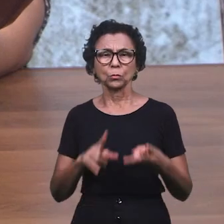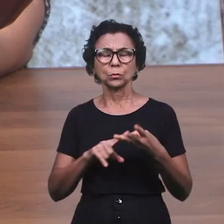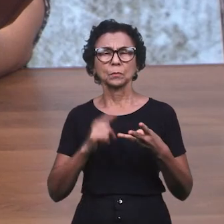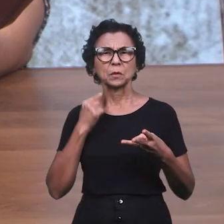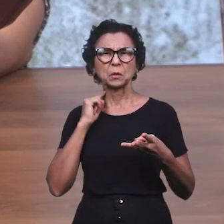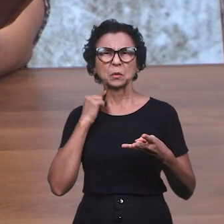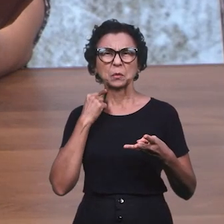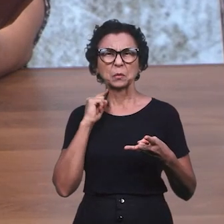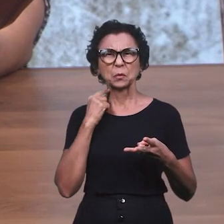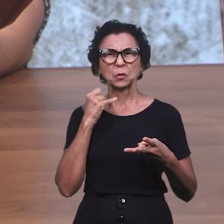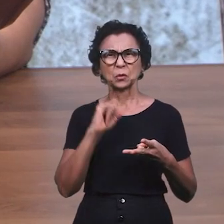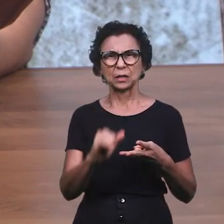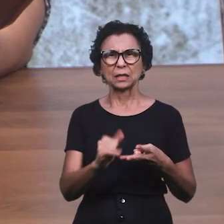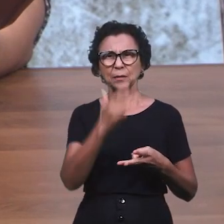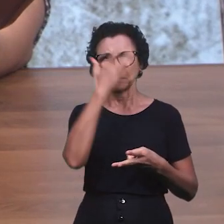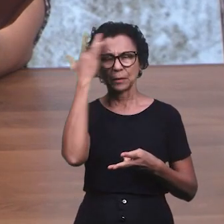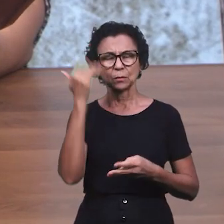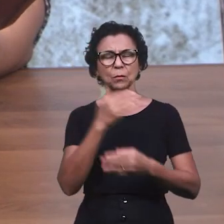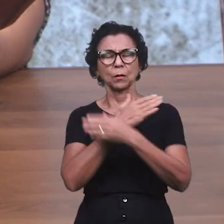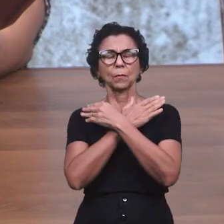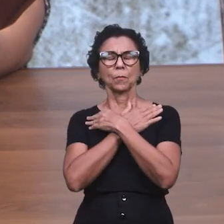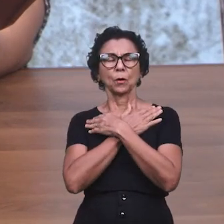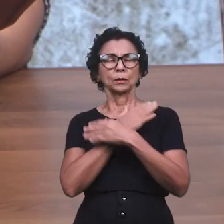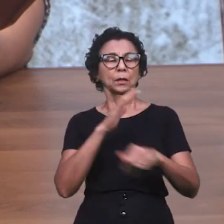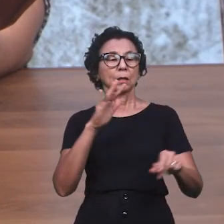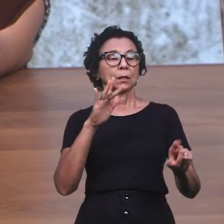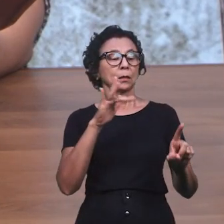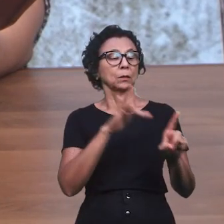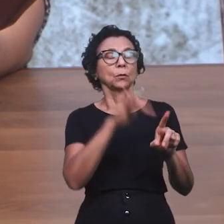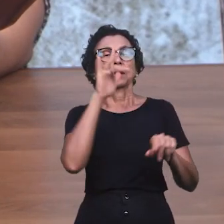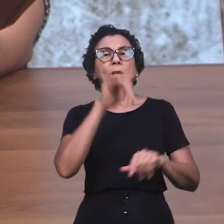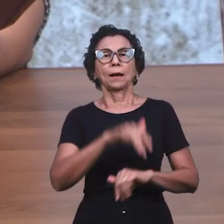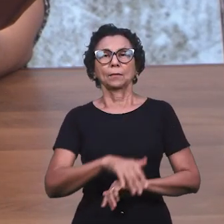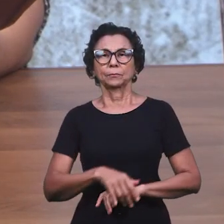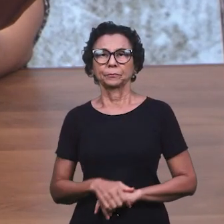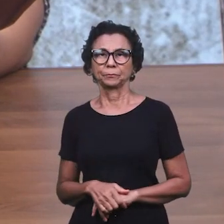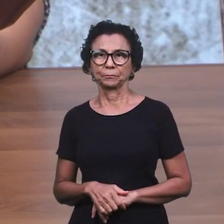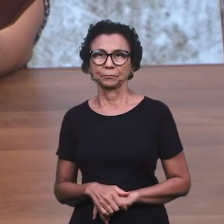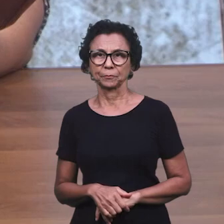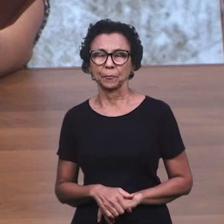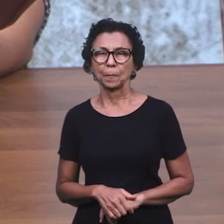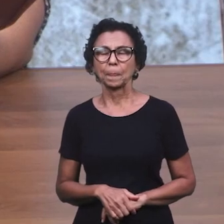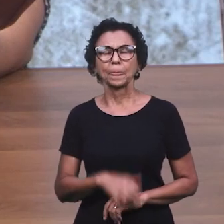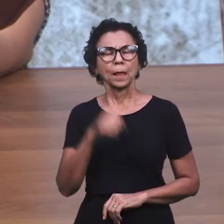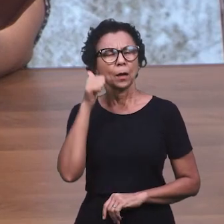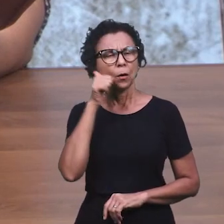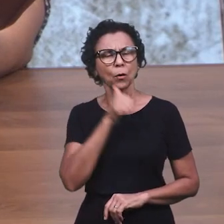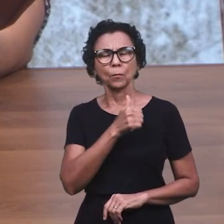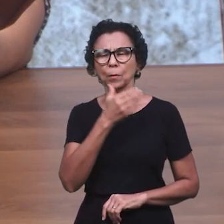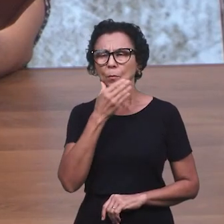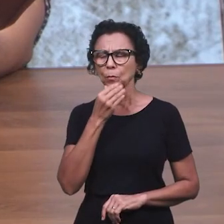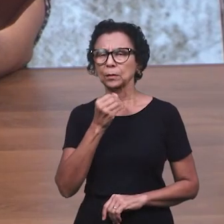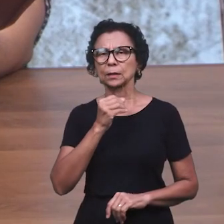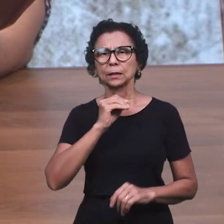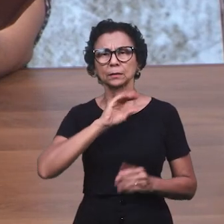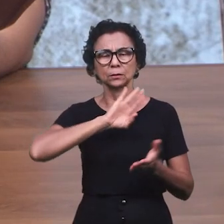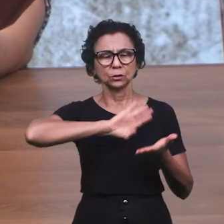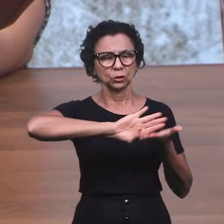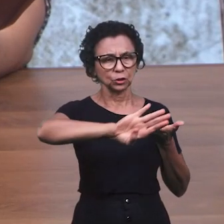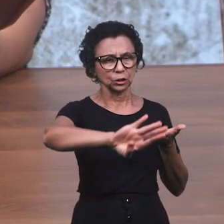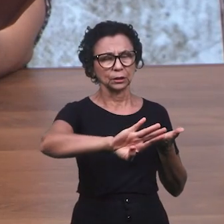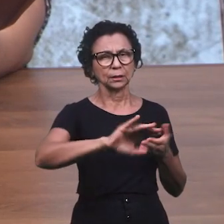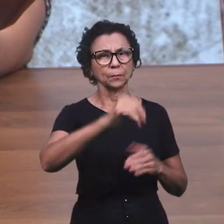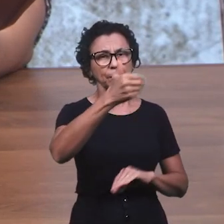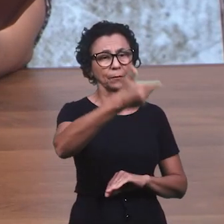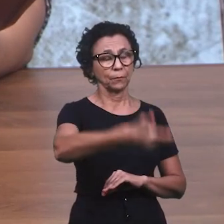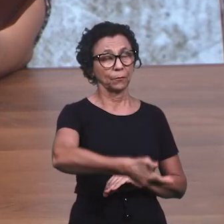algum morto. Desde o homem até a mulher os lançareis. Fora do arraial os